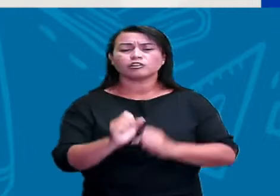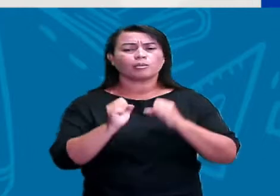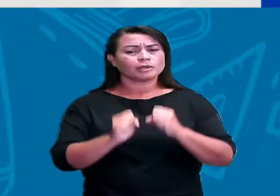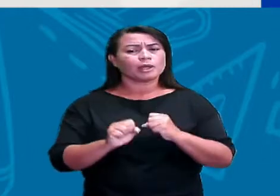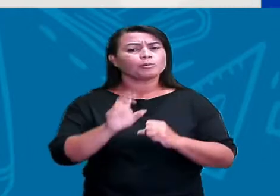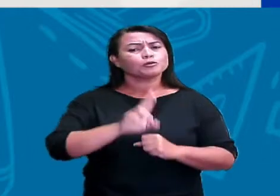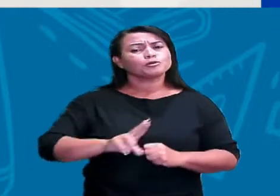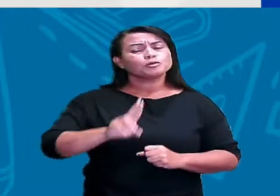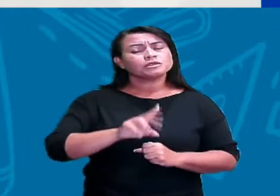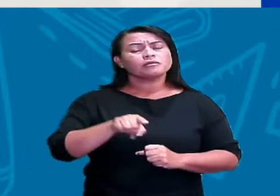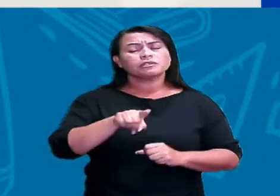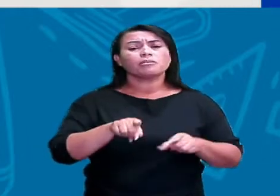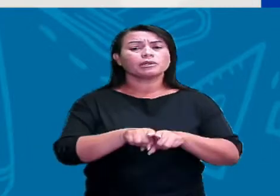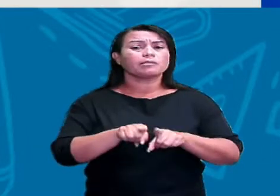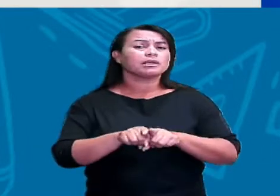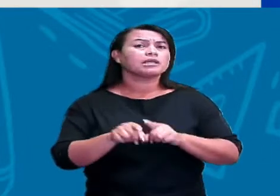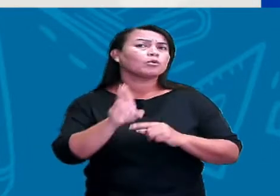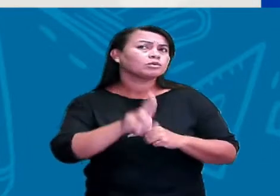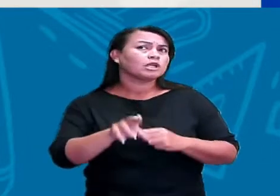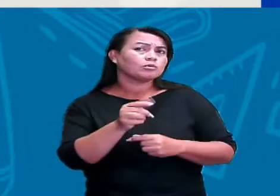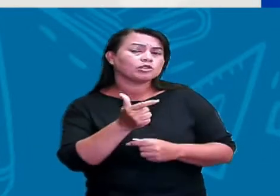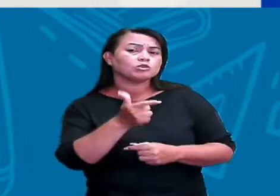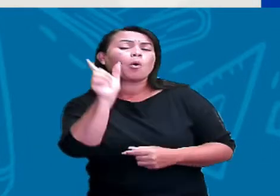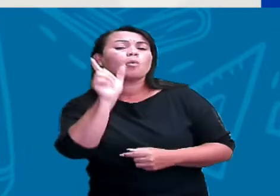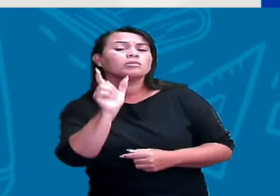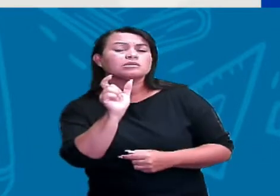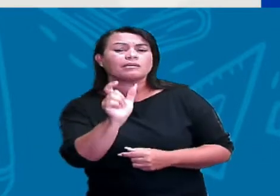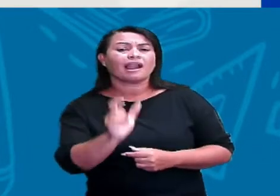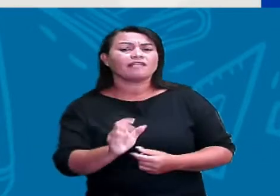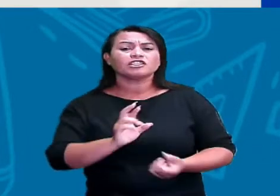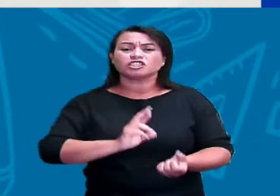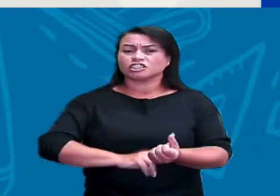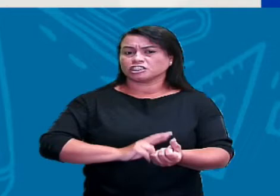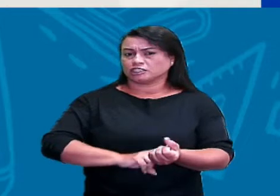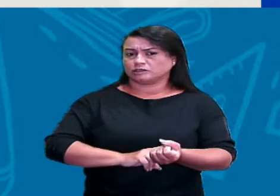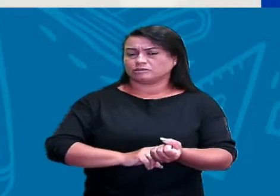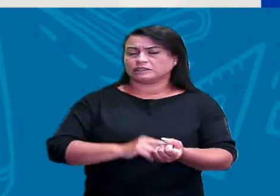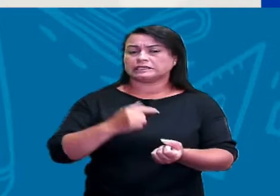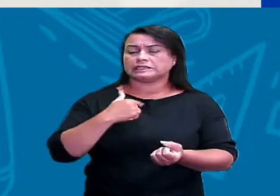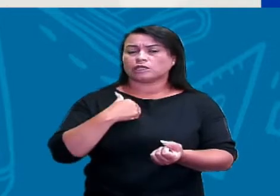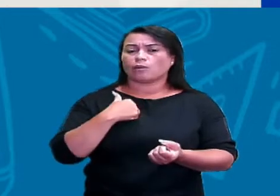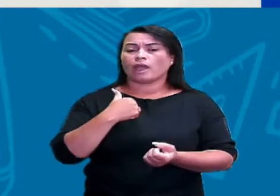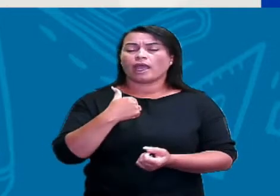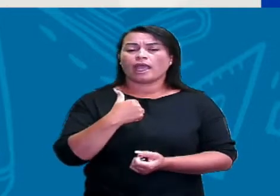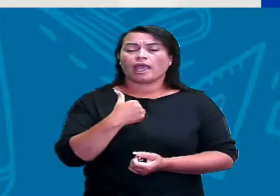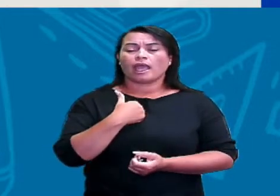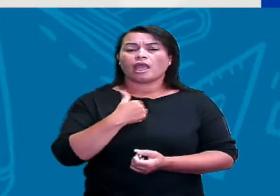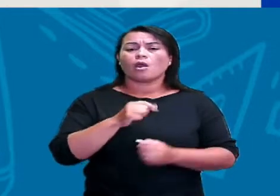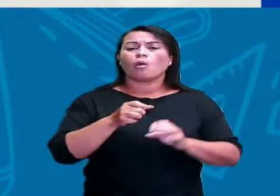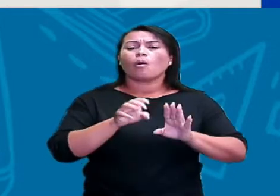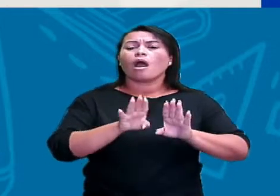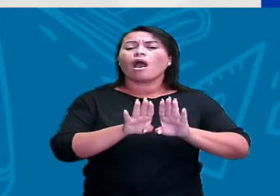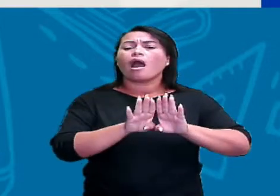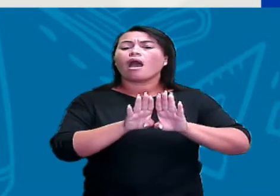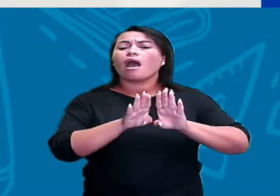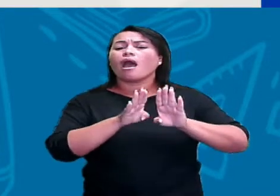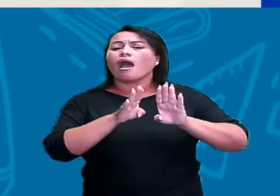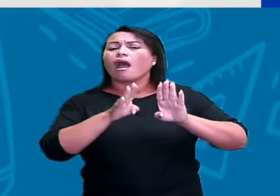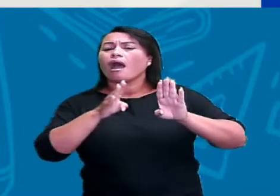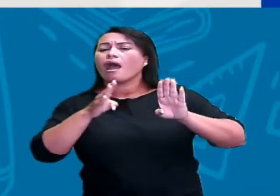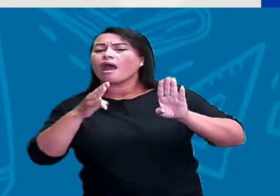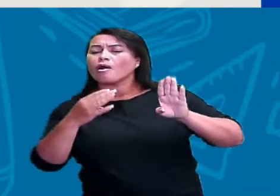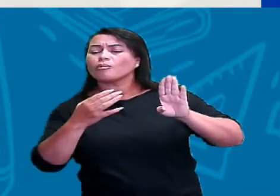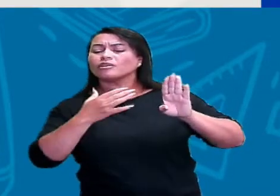usar, tá? Mas você pode ter aí usado outras palavras que rimem. Então, eu abro devagarinho para passar